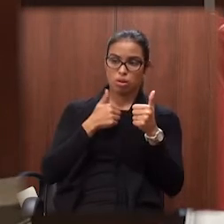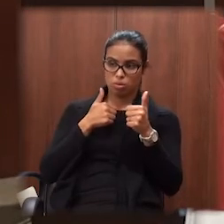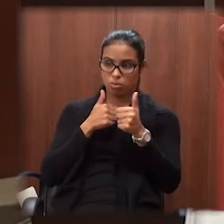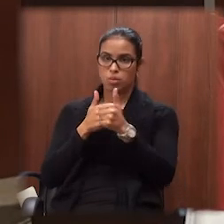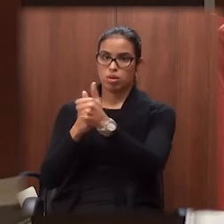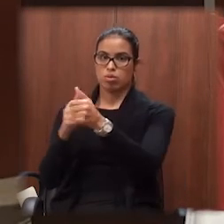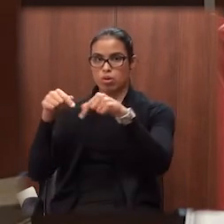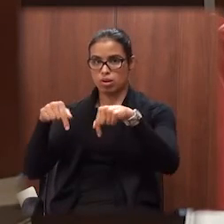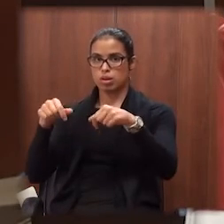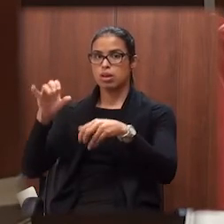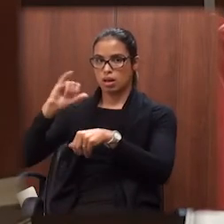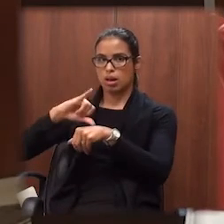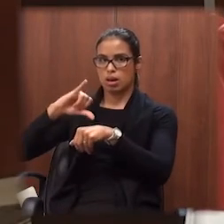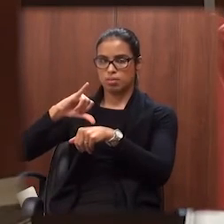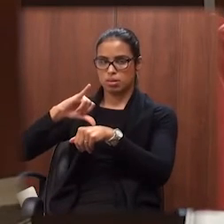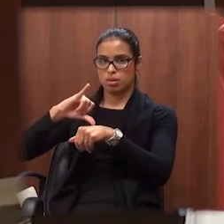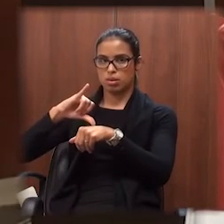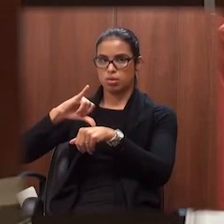aqui na capital